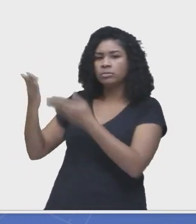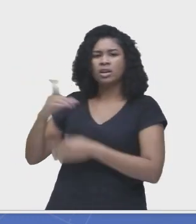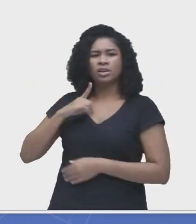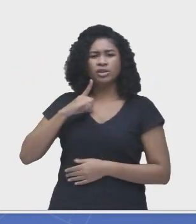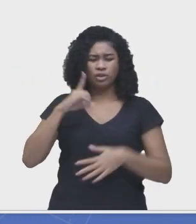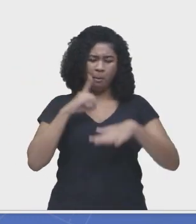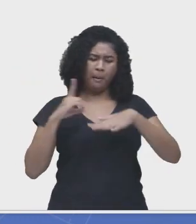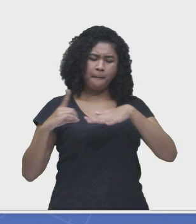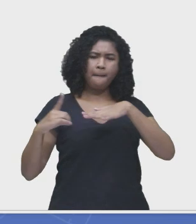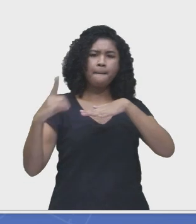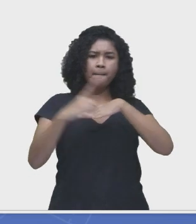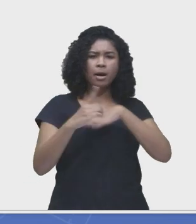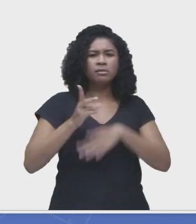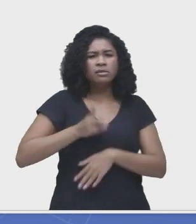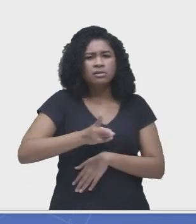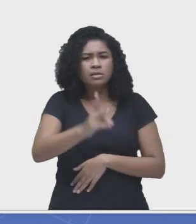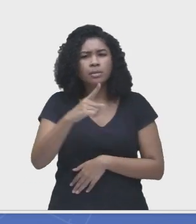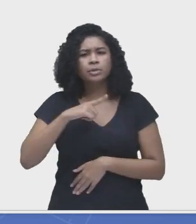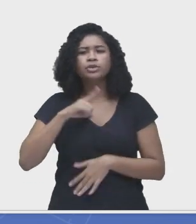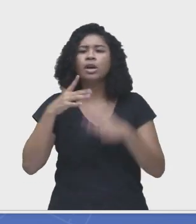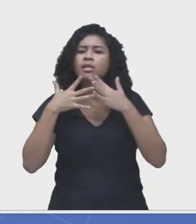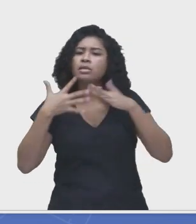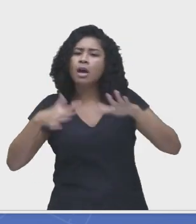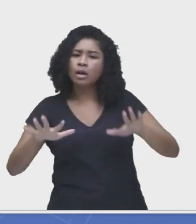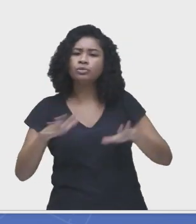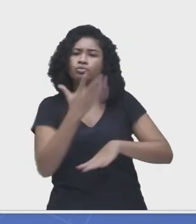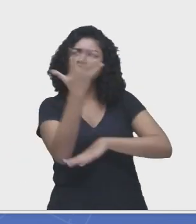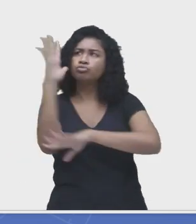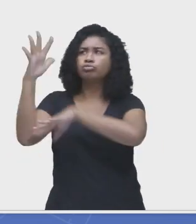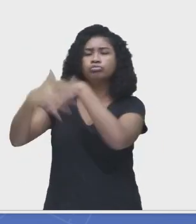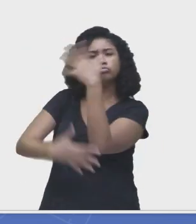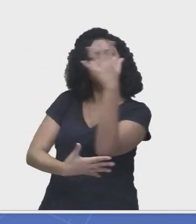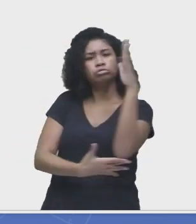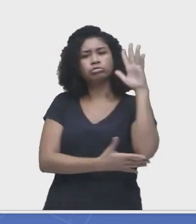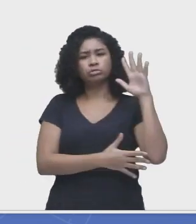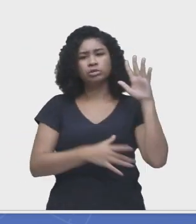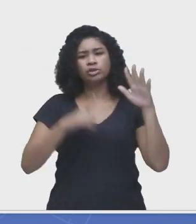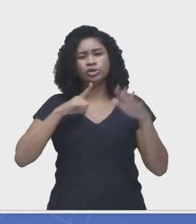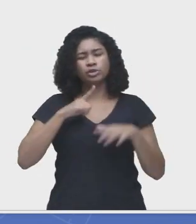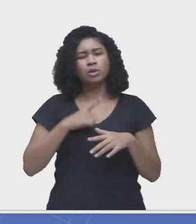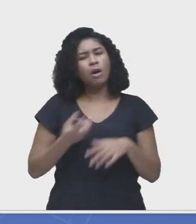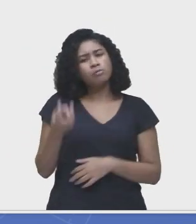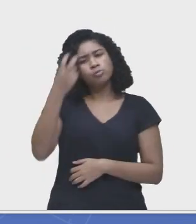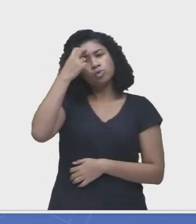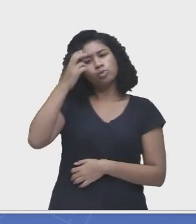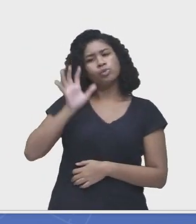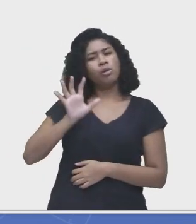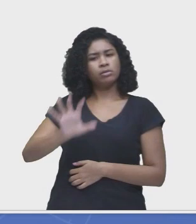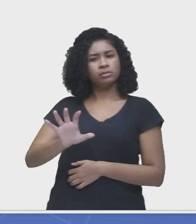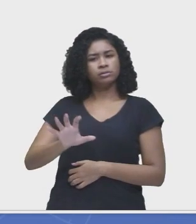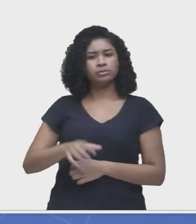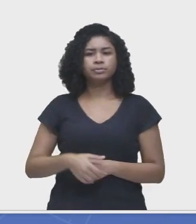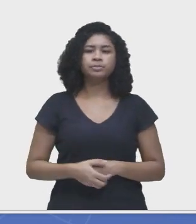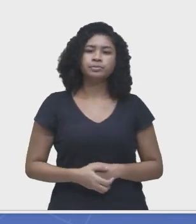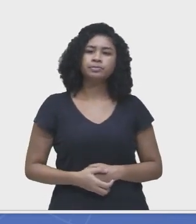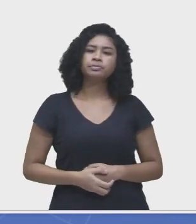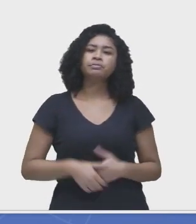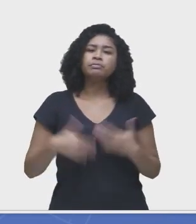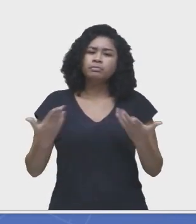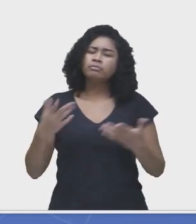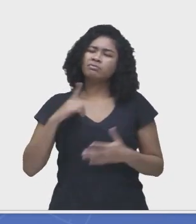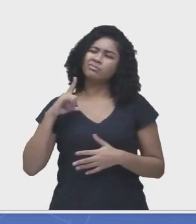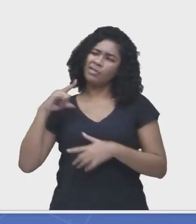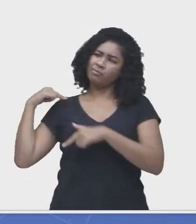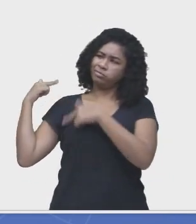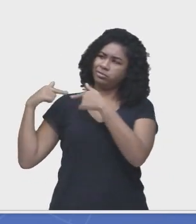estavam ligados a elementos da natureza, o que era muito comum nesses povos, tá bom? Então, uma das coisas que eles deixaram para nós, que a gente